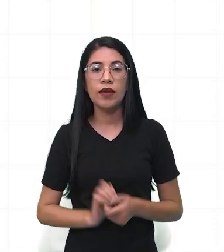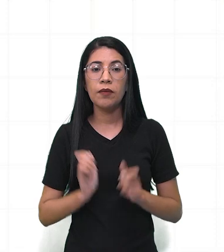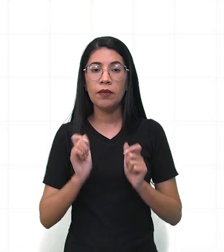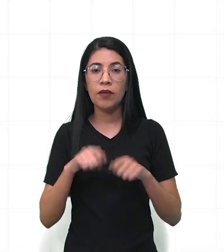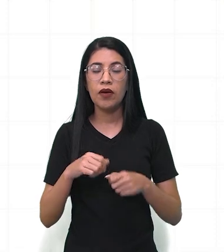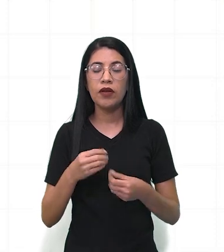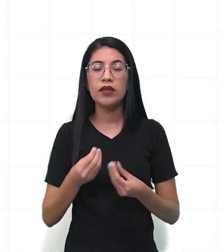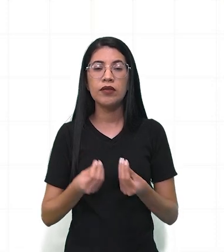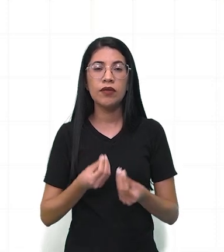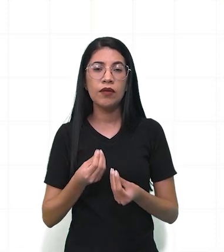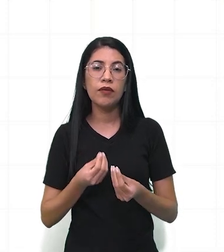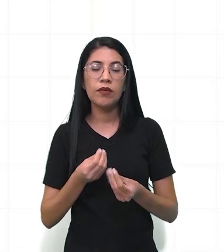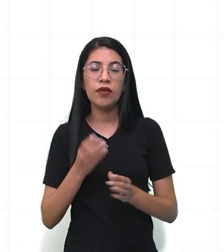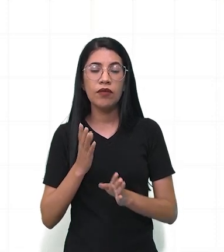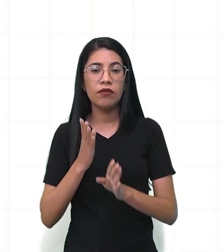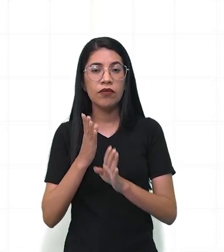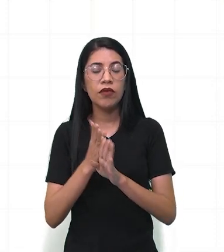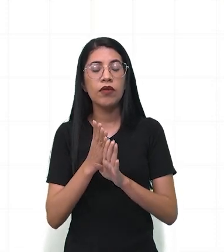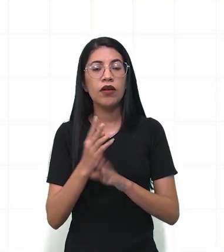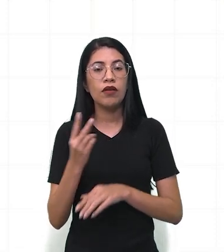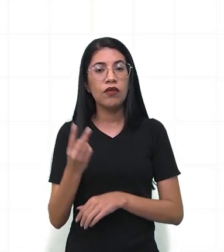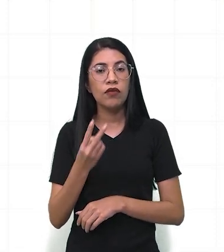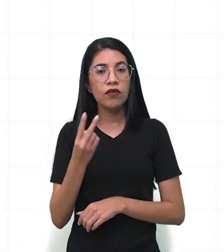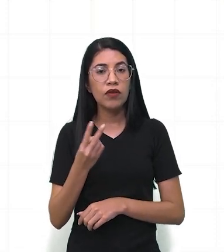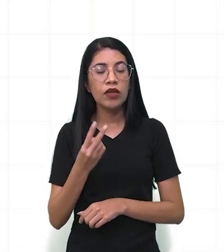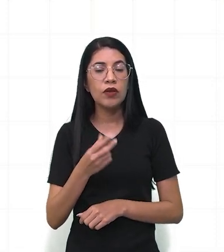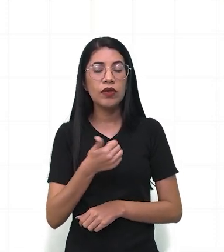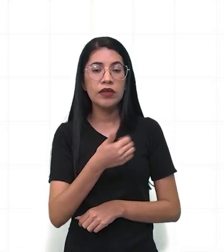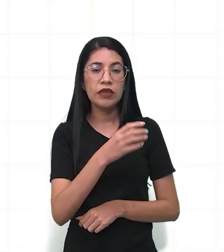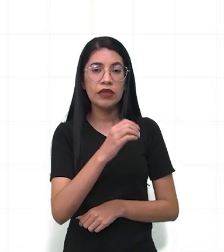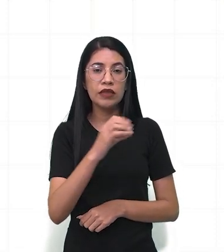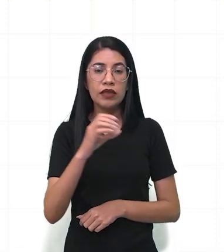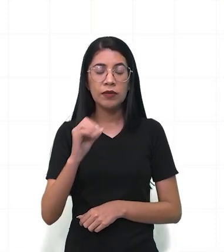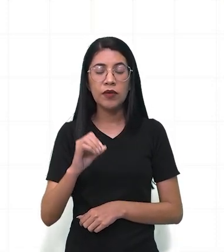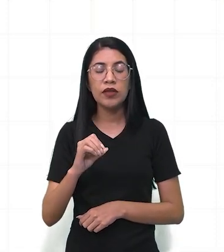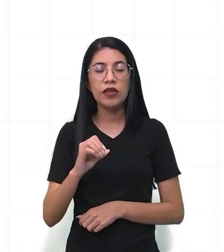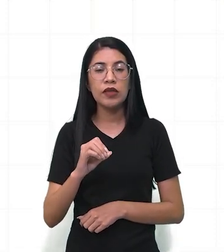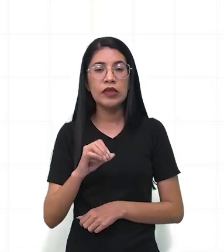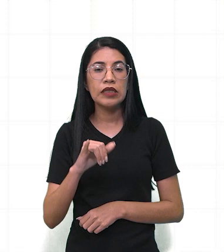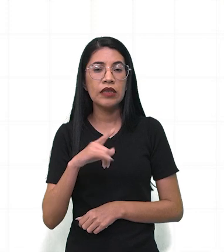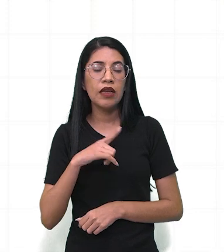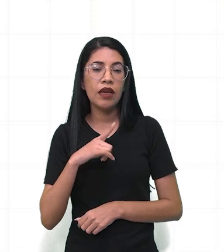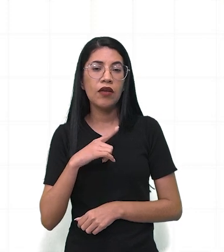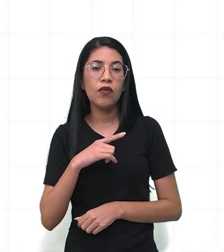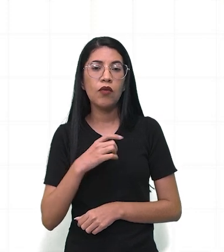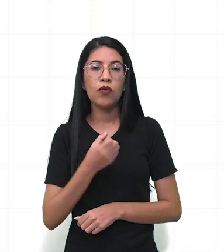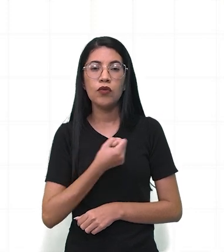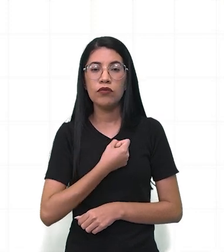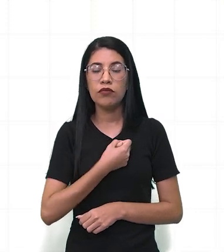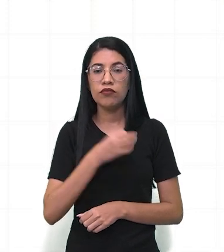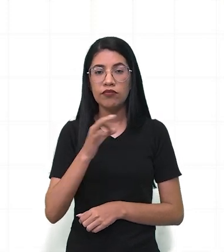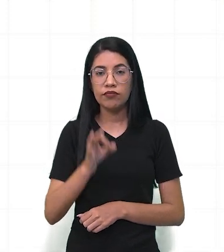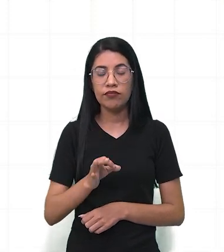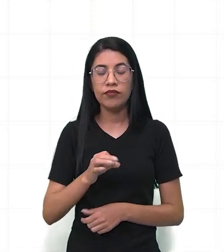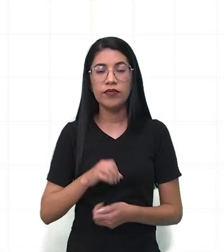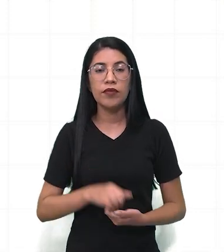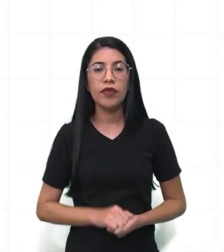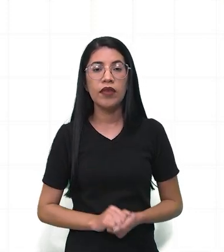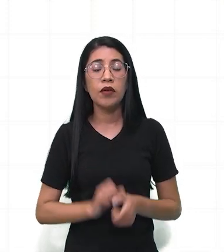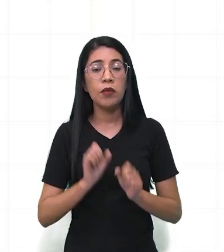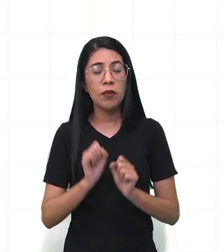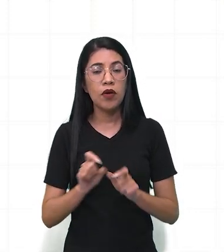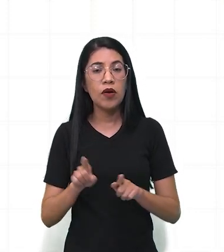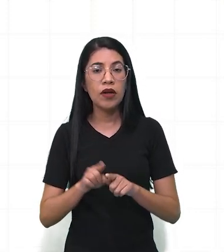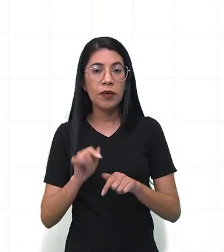descobrir quanto que vale 100% sabendo uma certa quantia, tá bom? Então, eu posso fazer isso também. Se eu